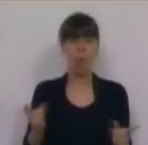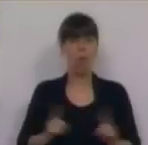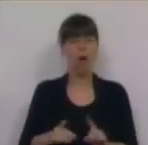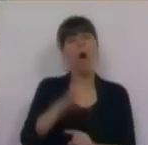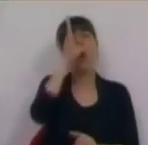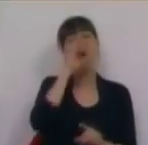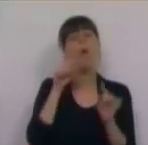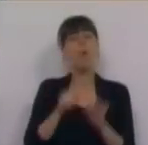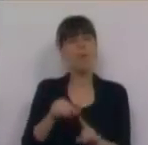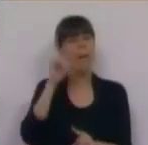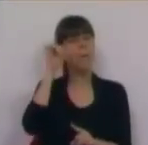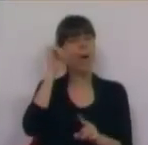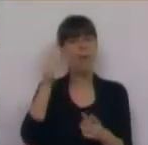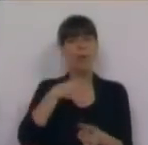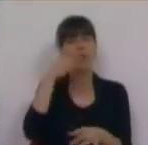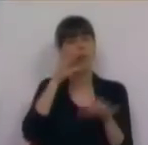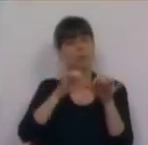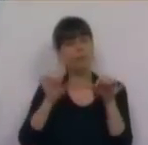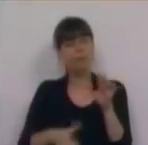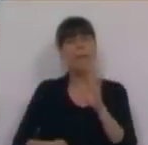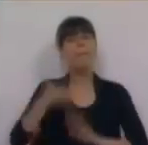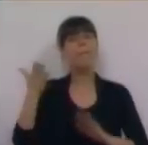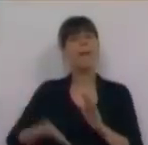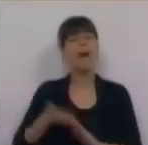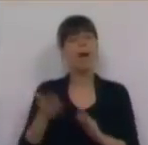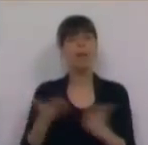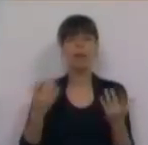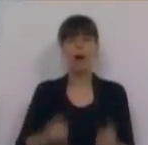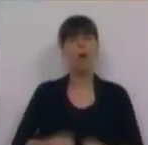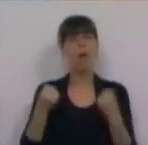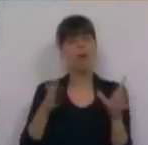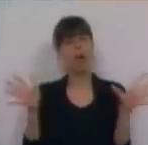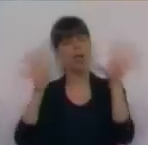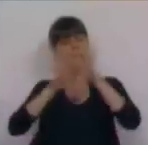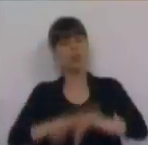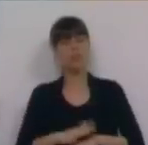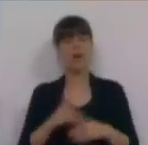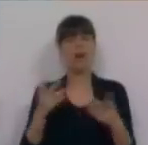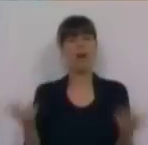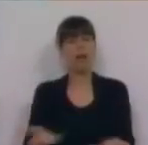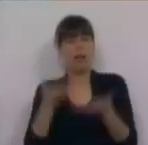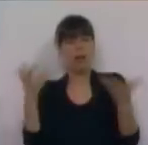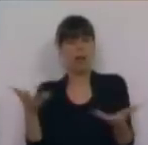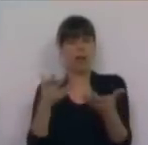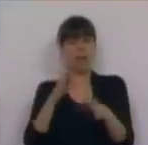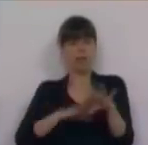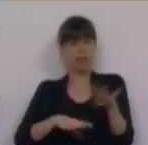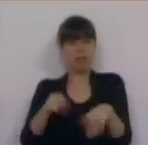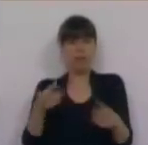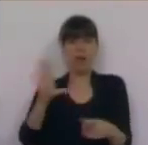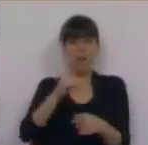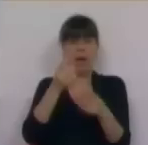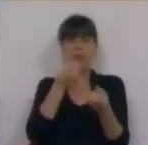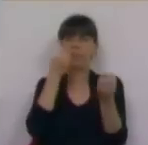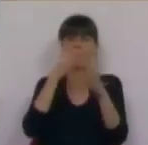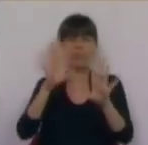O Governo ainda não conseguiu justificar a sua pressa e não consegue disfarçar a leviandade com que se desfaz de mais